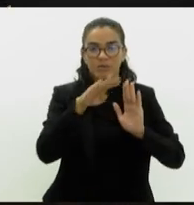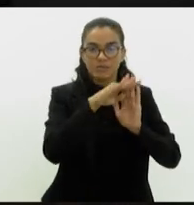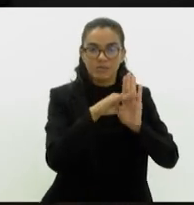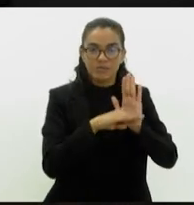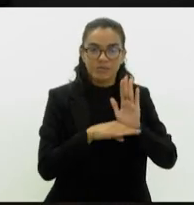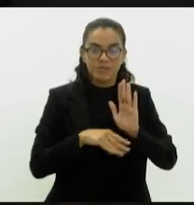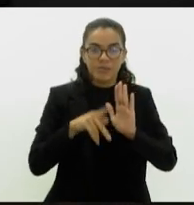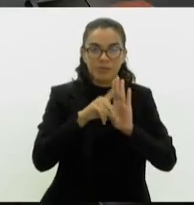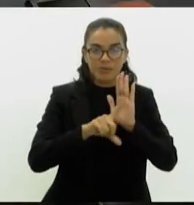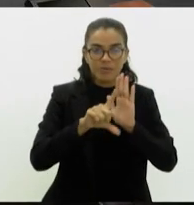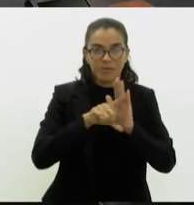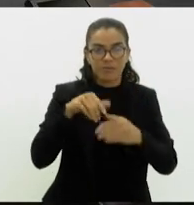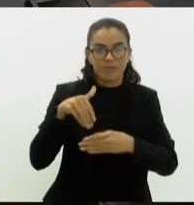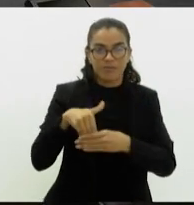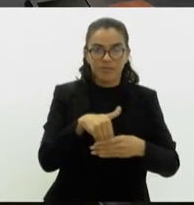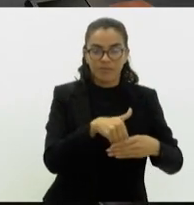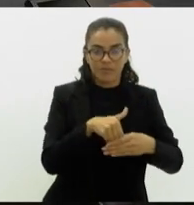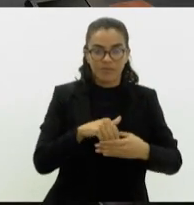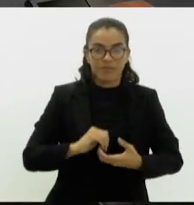do